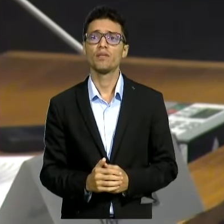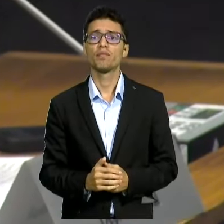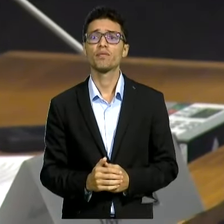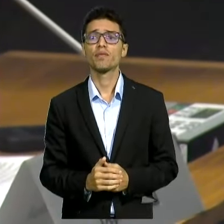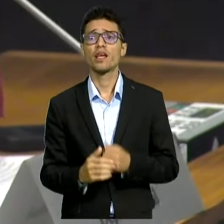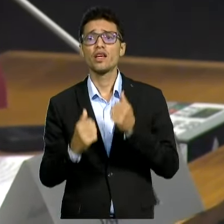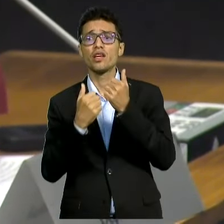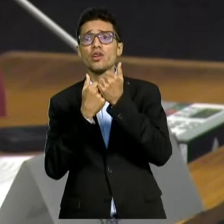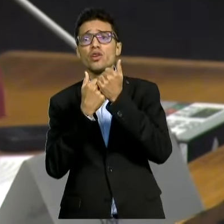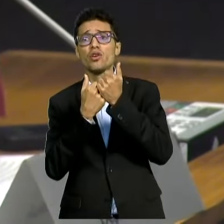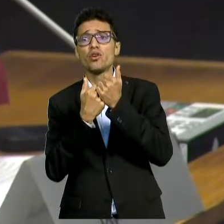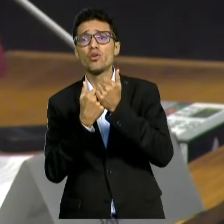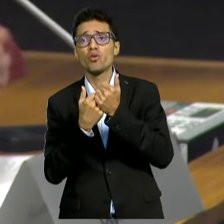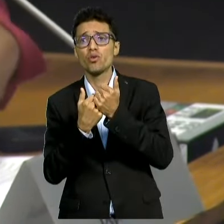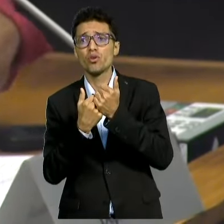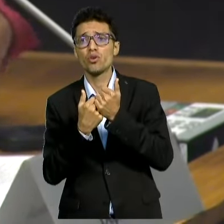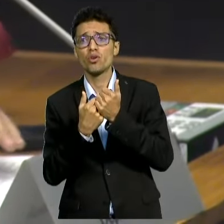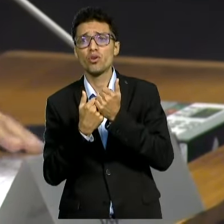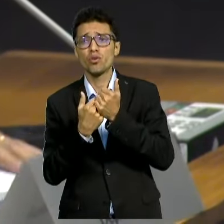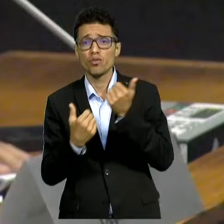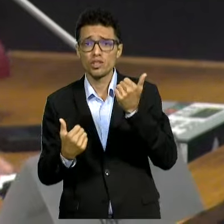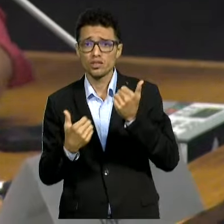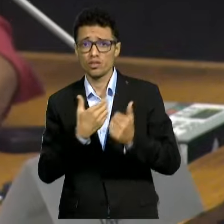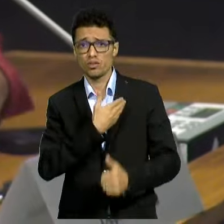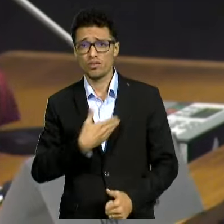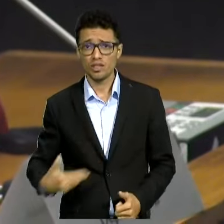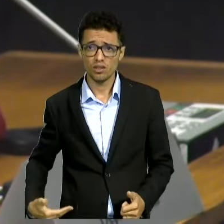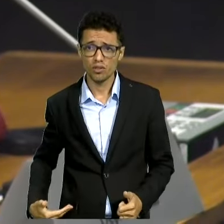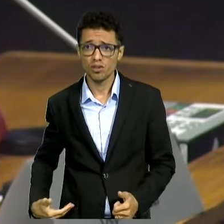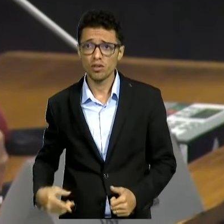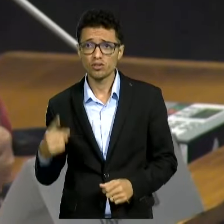vocês estão a favor da classe. E não é verdade.